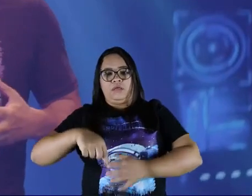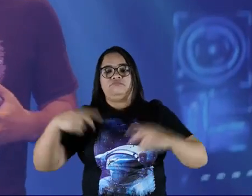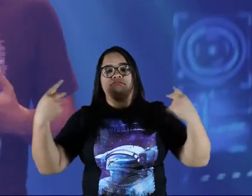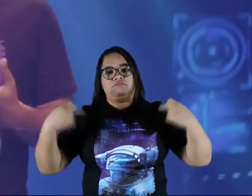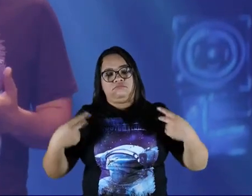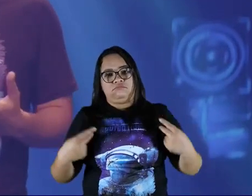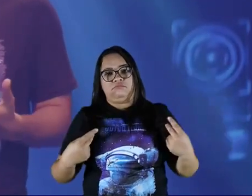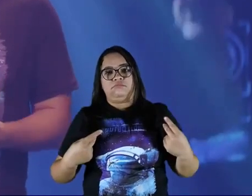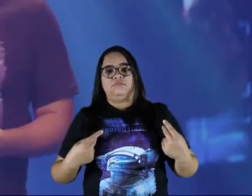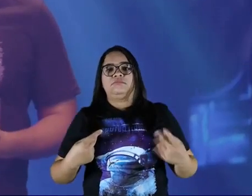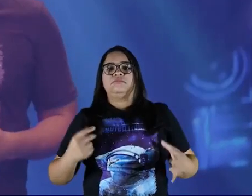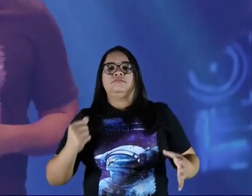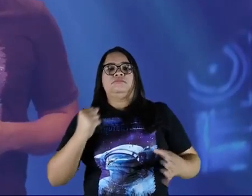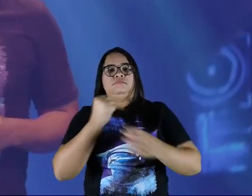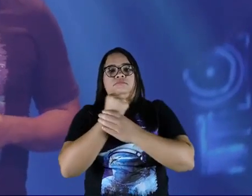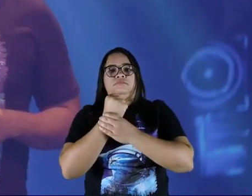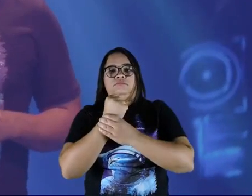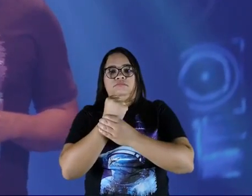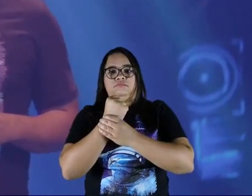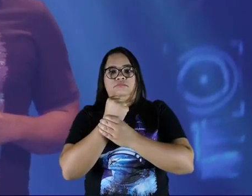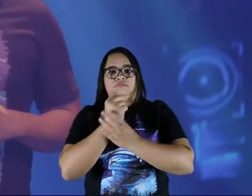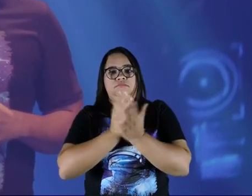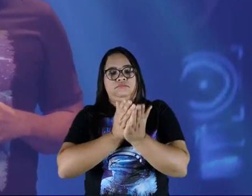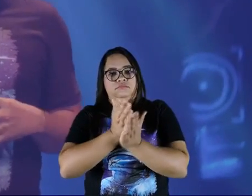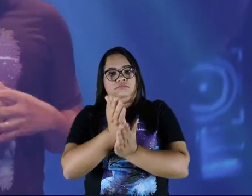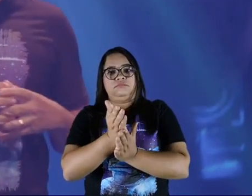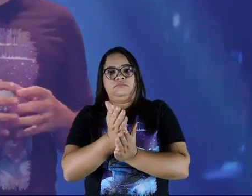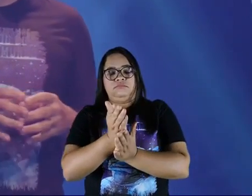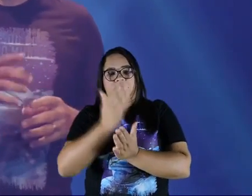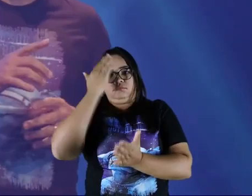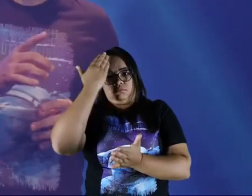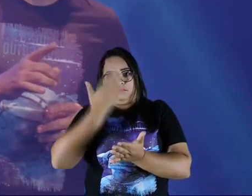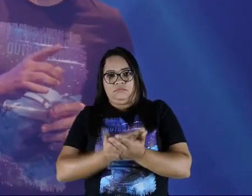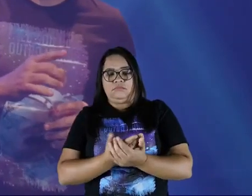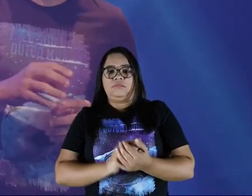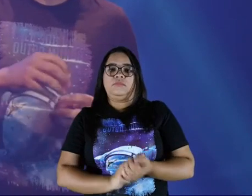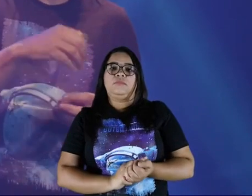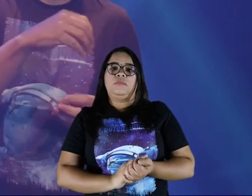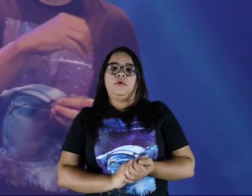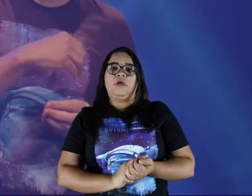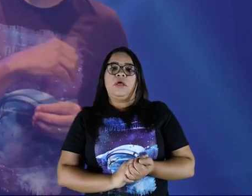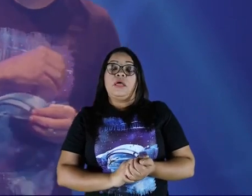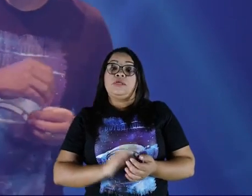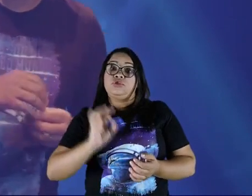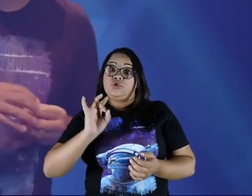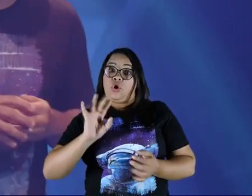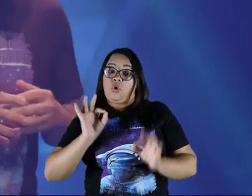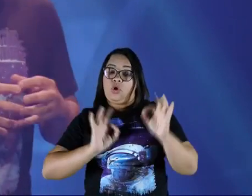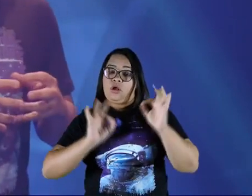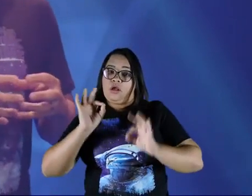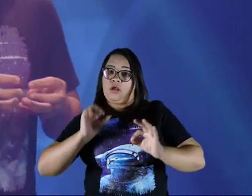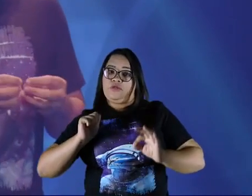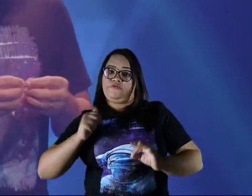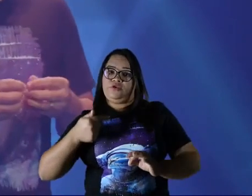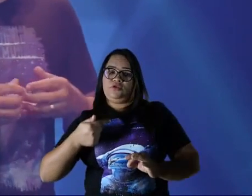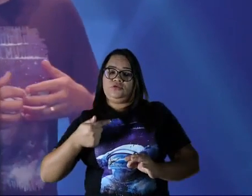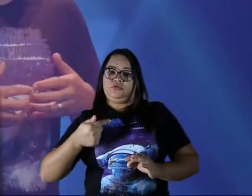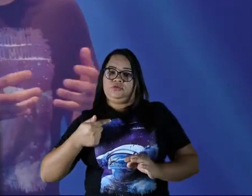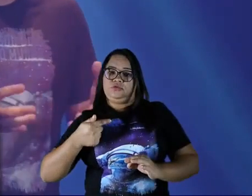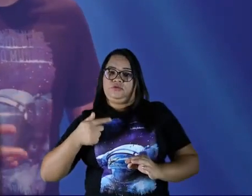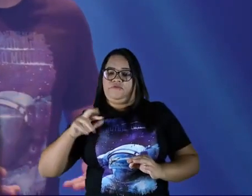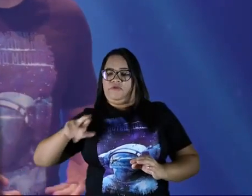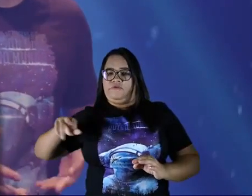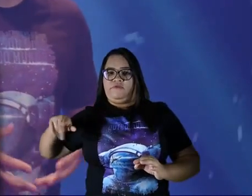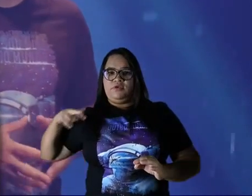eficazes, né, de se manter esse princípio. Essa prática deve nortear não apenas a organização adventista em todos os